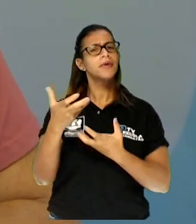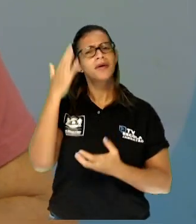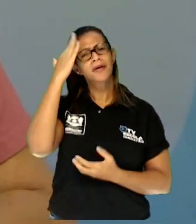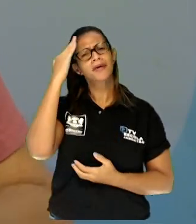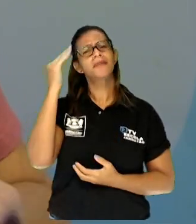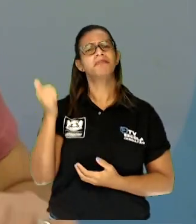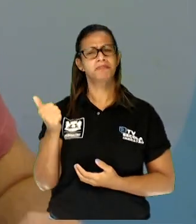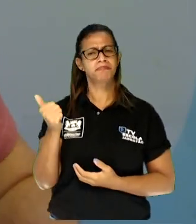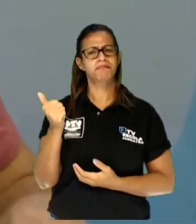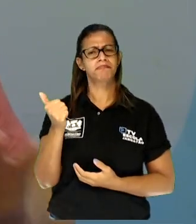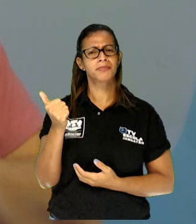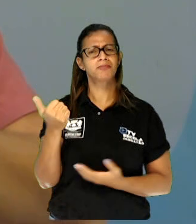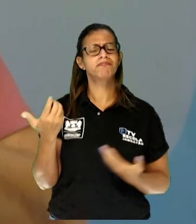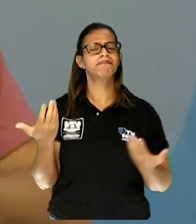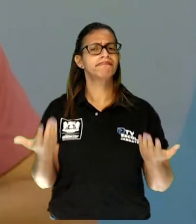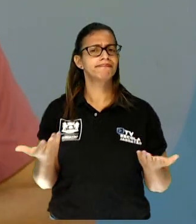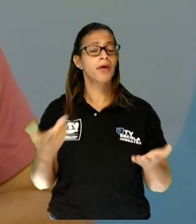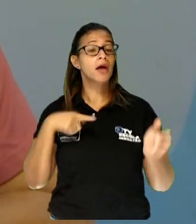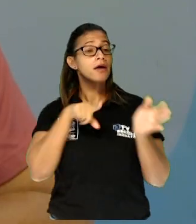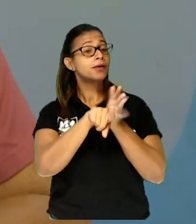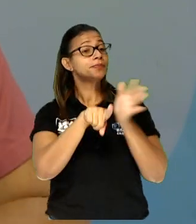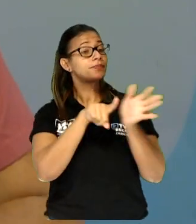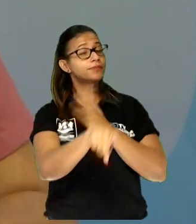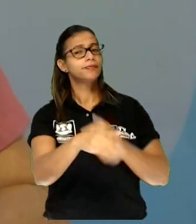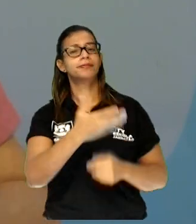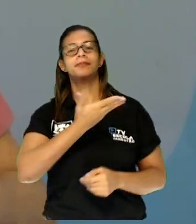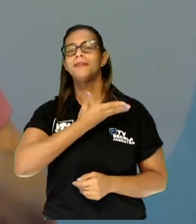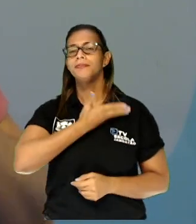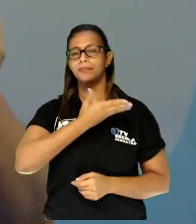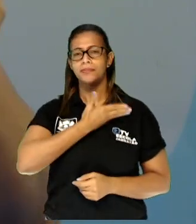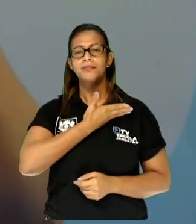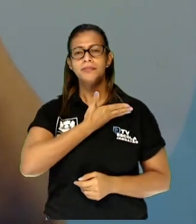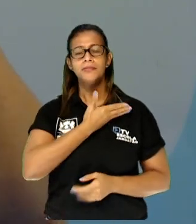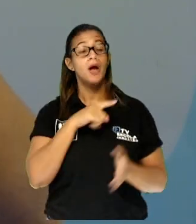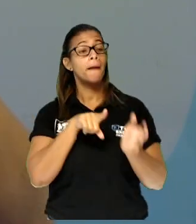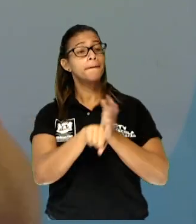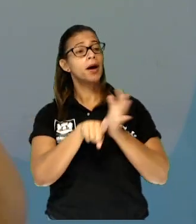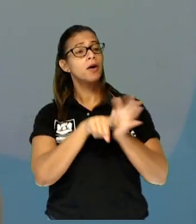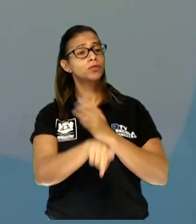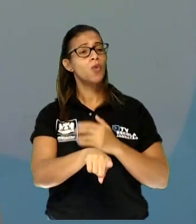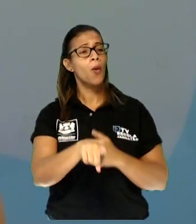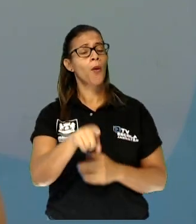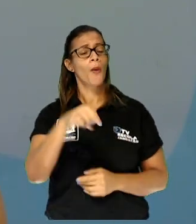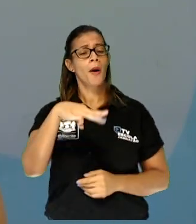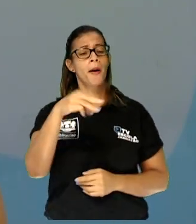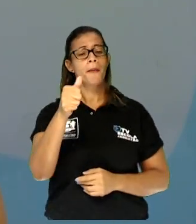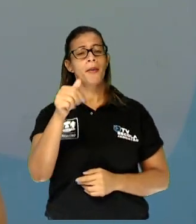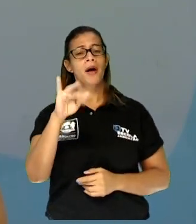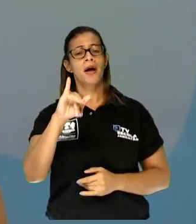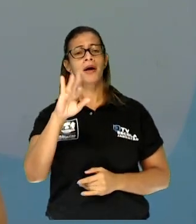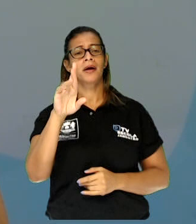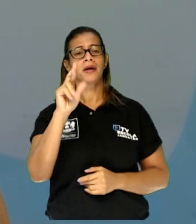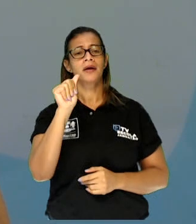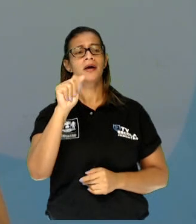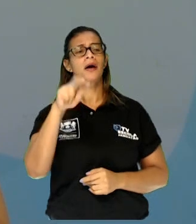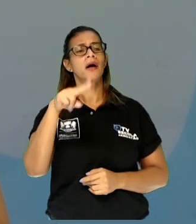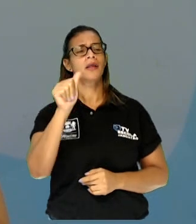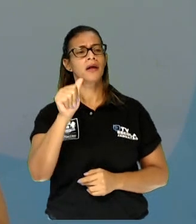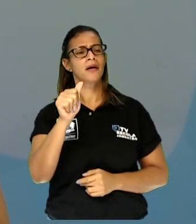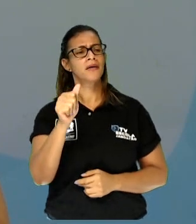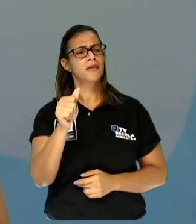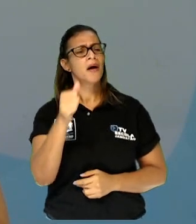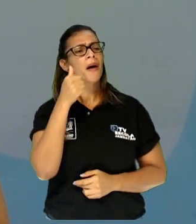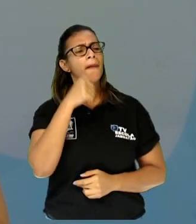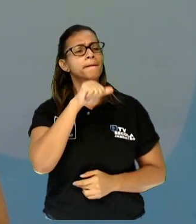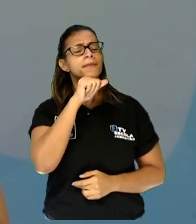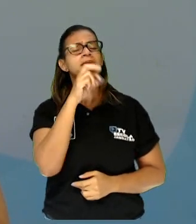Então Bia foi logo perguntar para os seus amigos e perguntou para Mariana. Mariana, mãe, tem cheiro